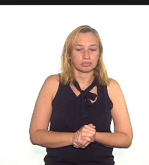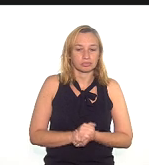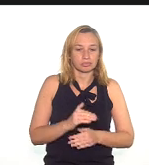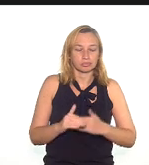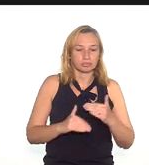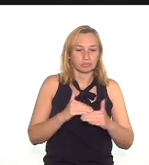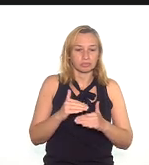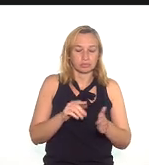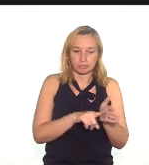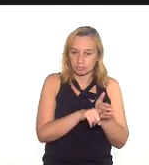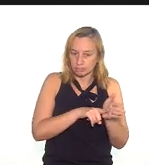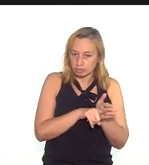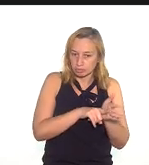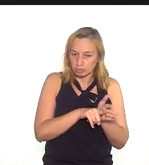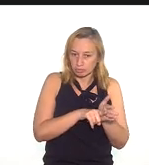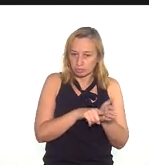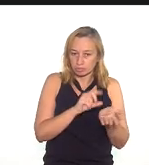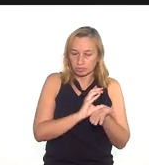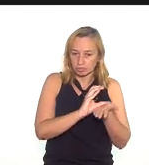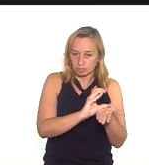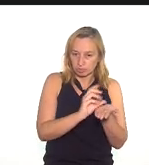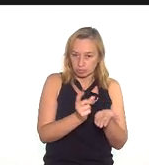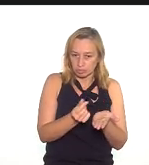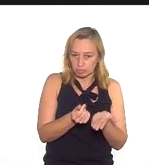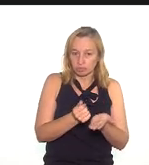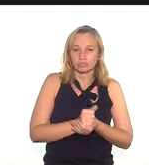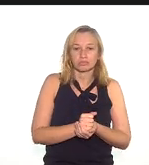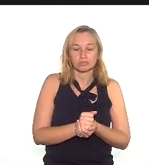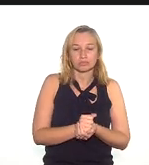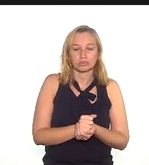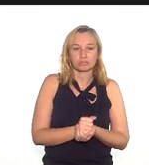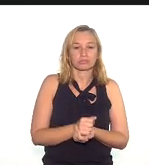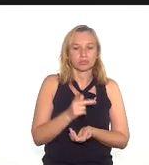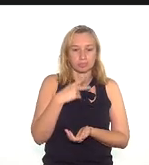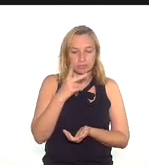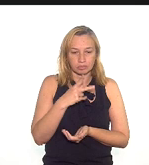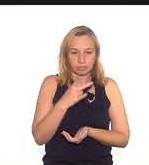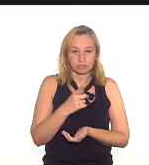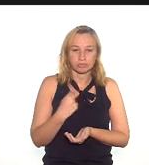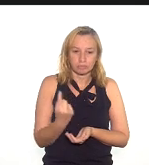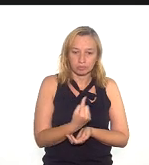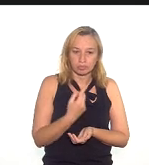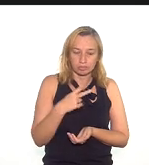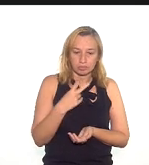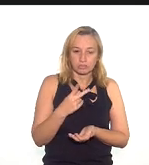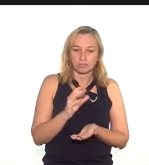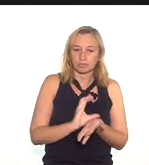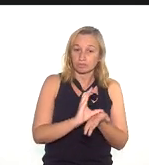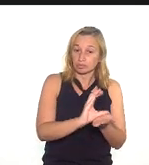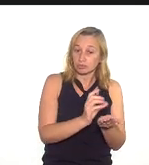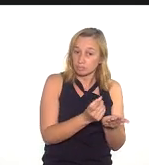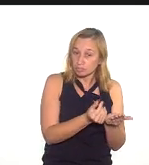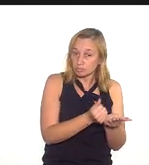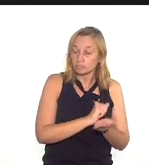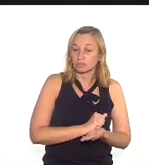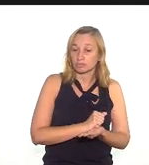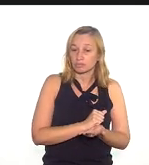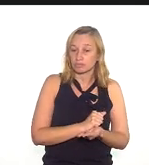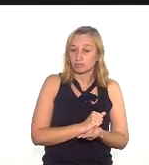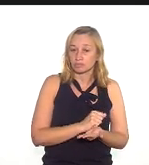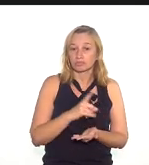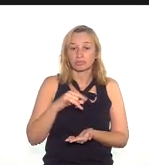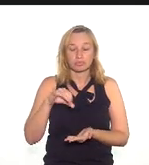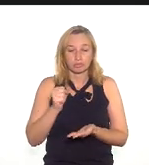processo de fiscalização dos recursos, né? Dado que, como eu falei, nós estamos tratando de recursos de